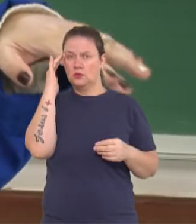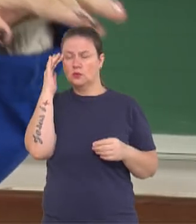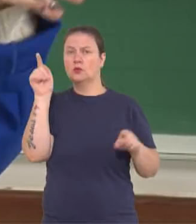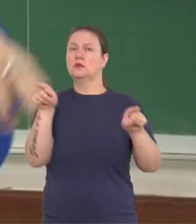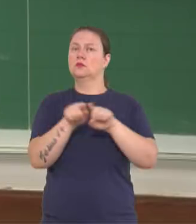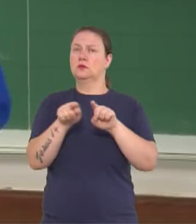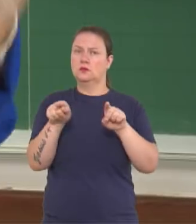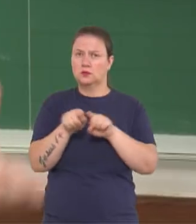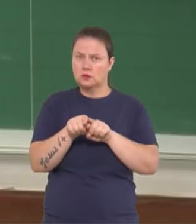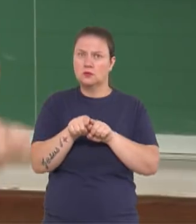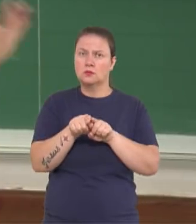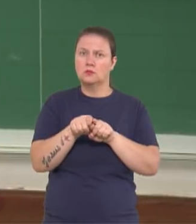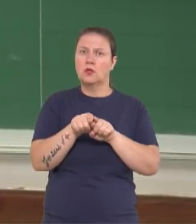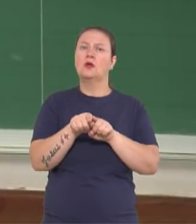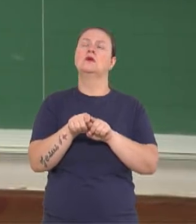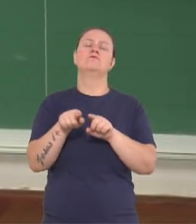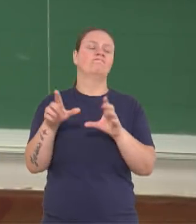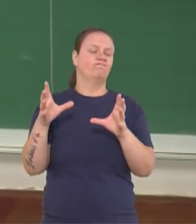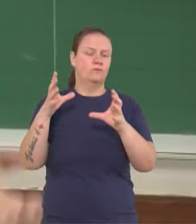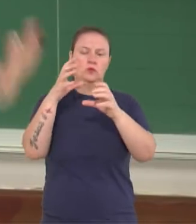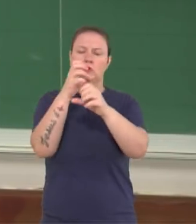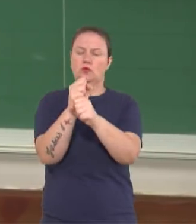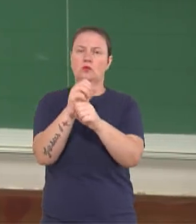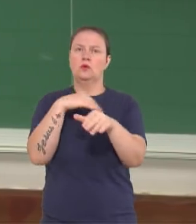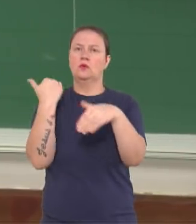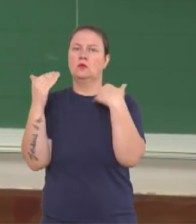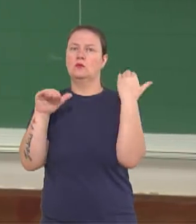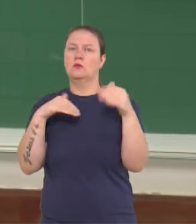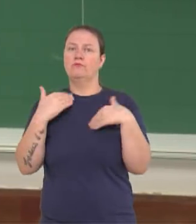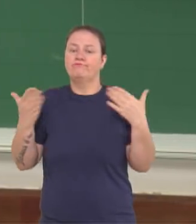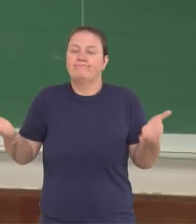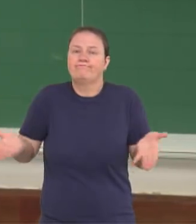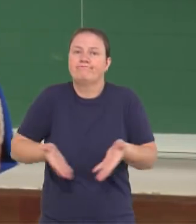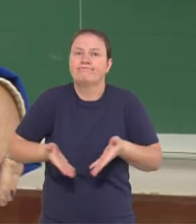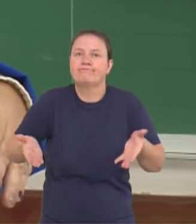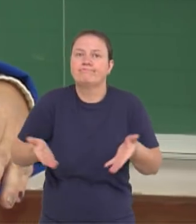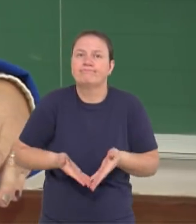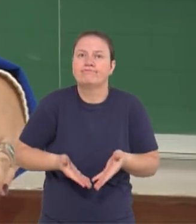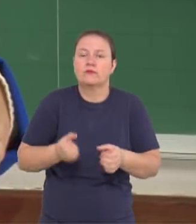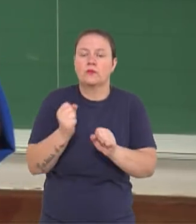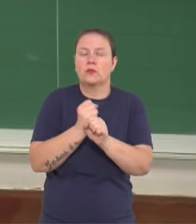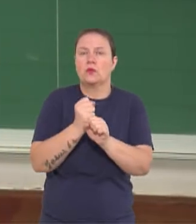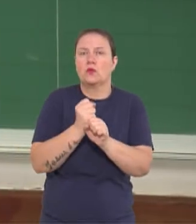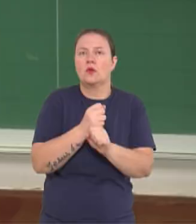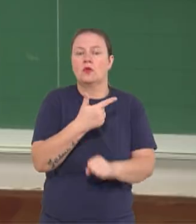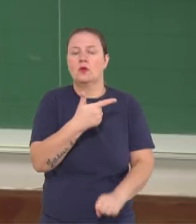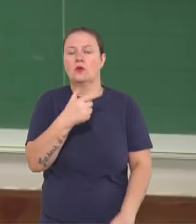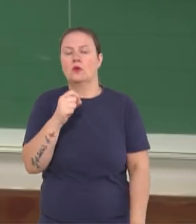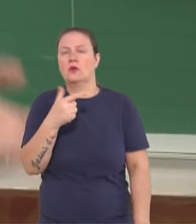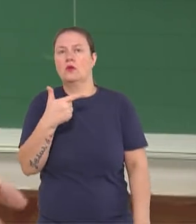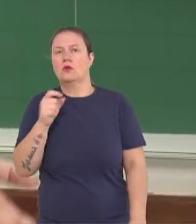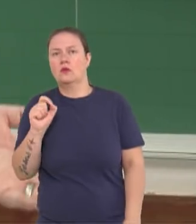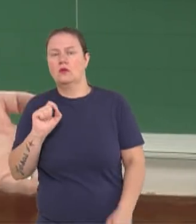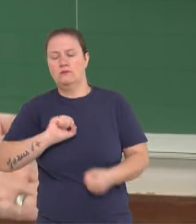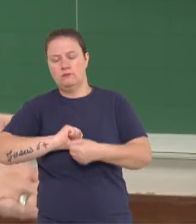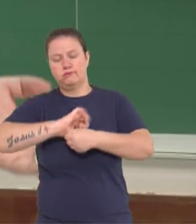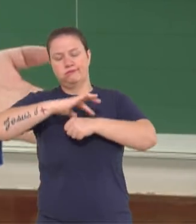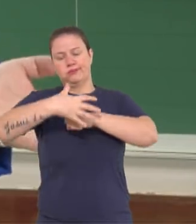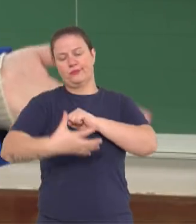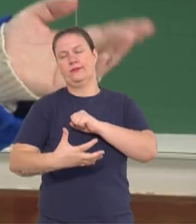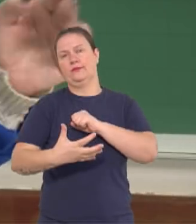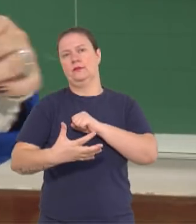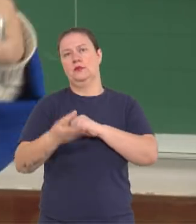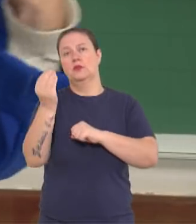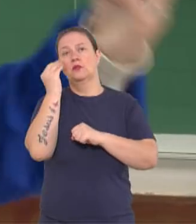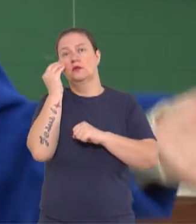que houve muitos óbitos, né, e agora, 2020, né, nós estamos aí vivenciando essa pandemia,